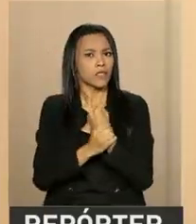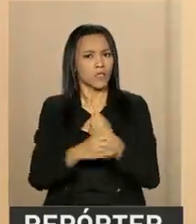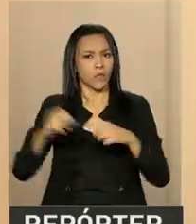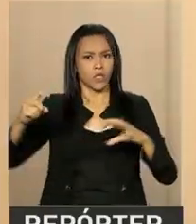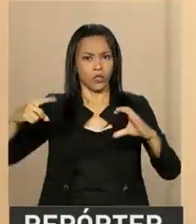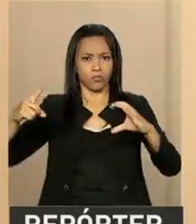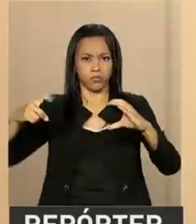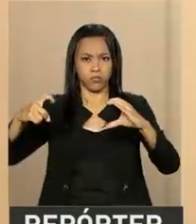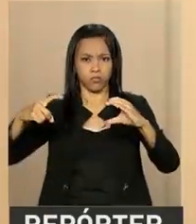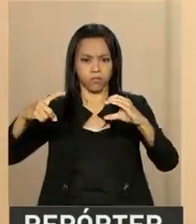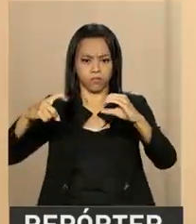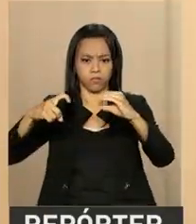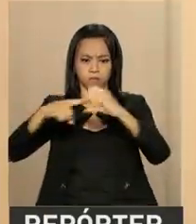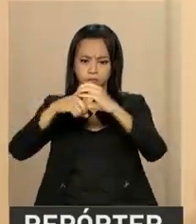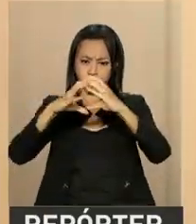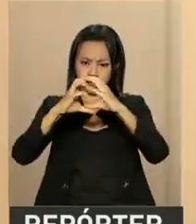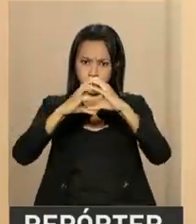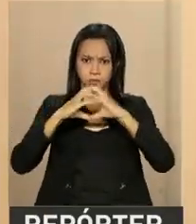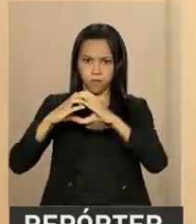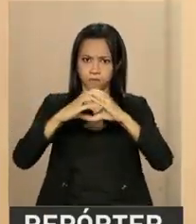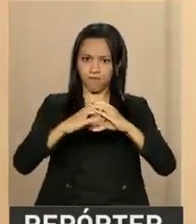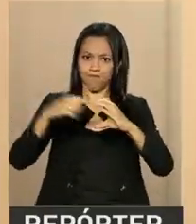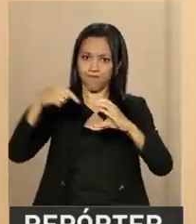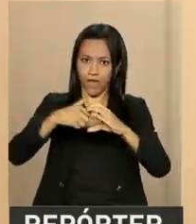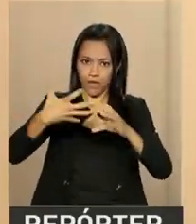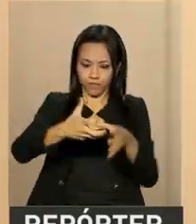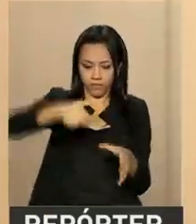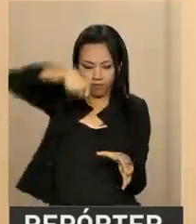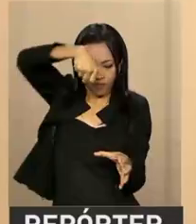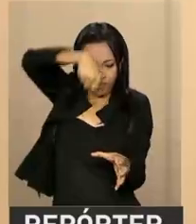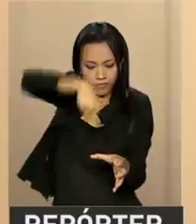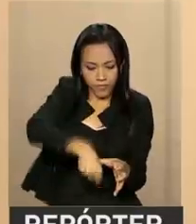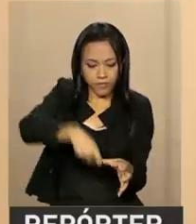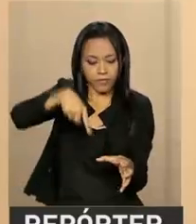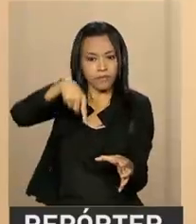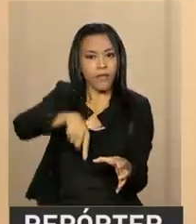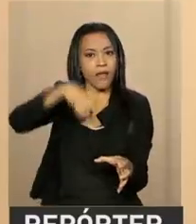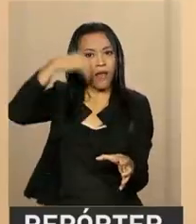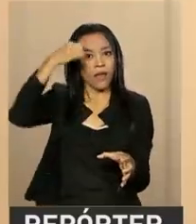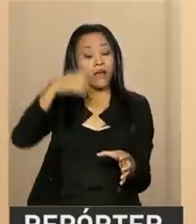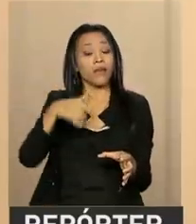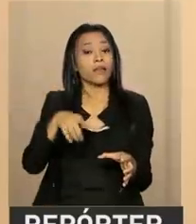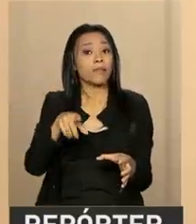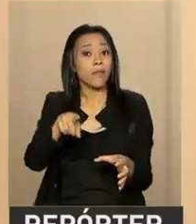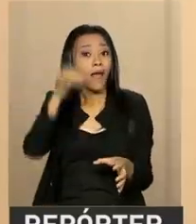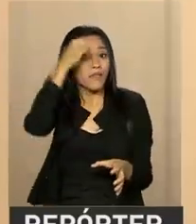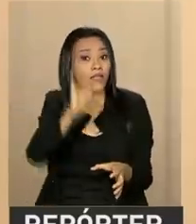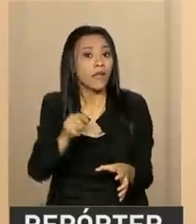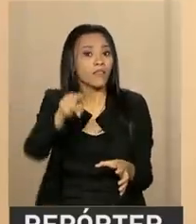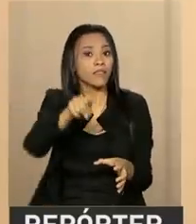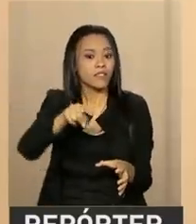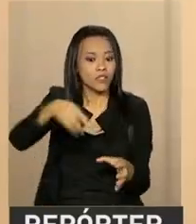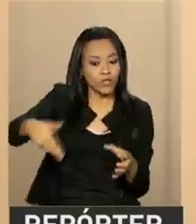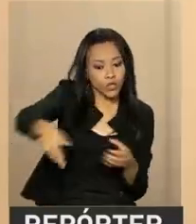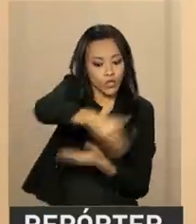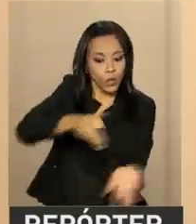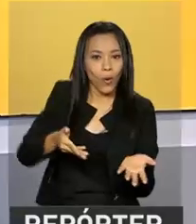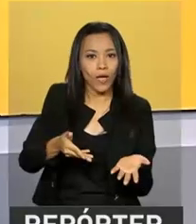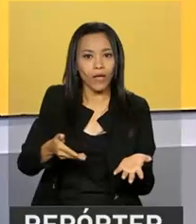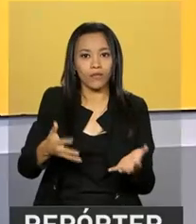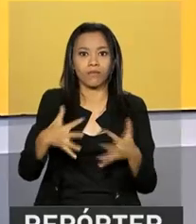embrião está o eh rastreável, que a gente chama rastreabilidade, evitar com que você tenha inclusive troca de